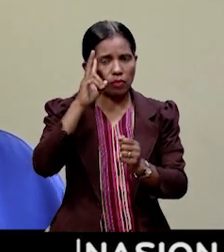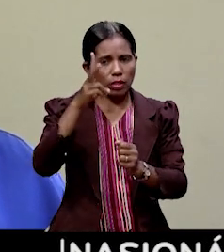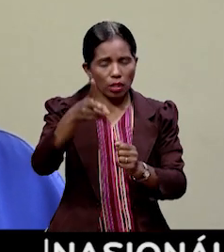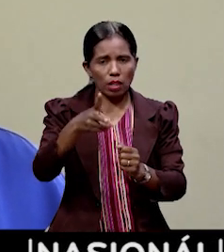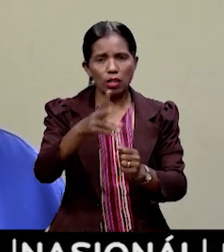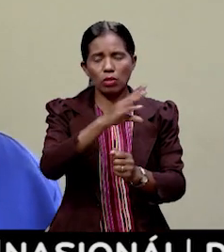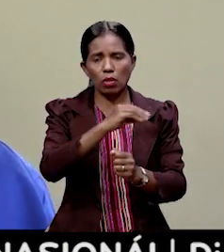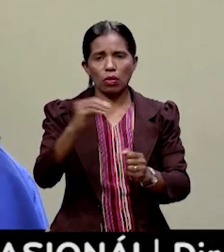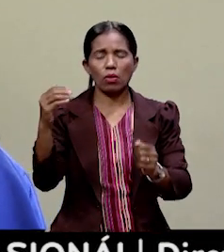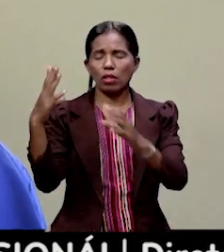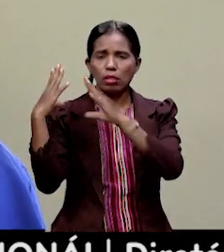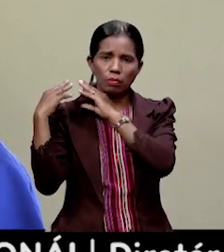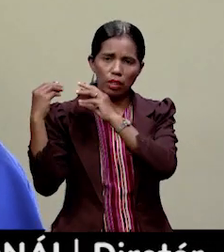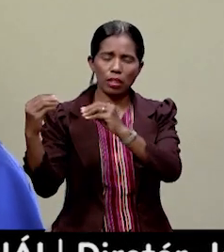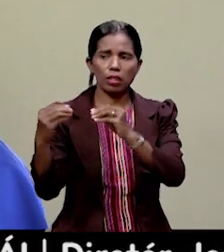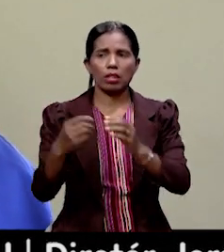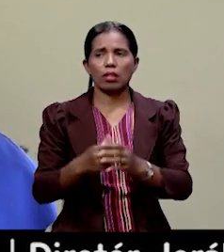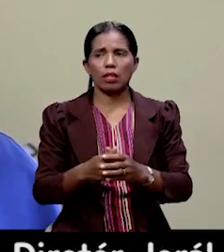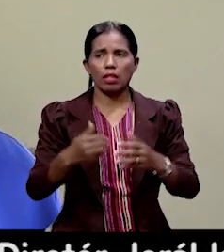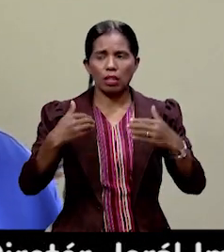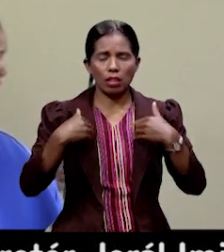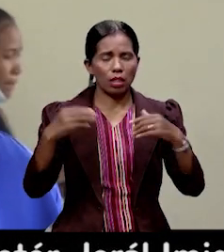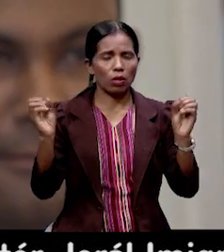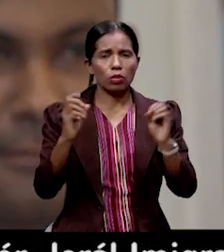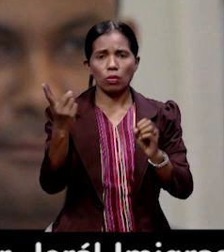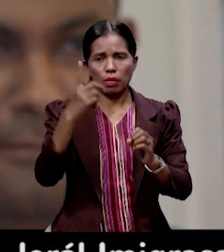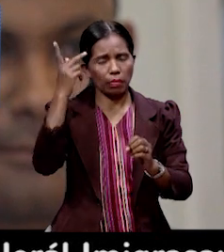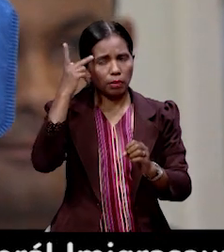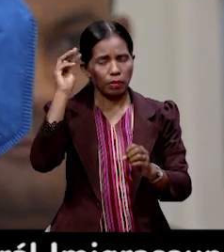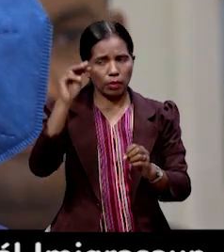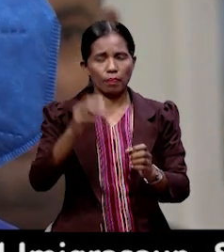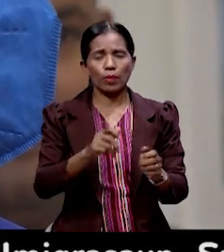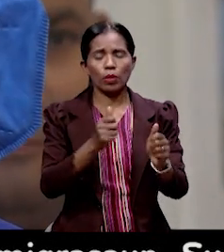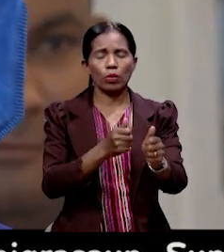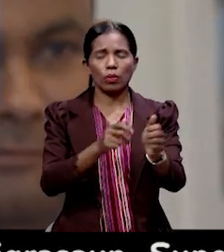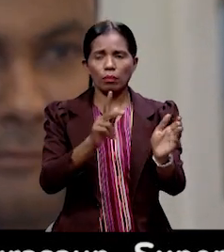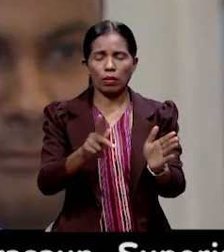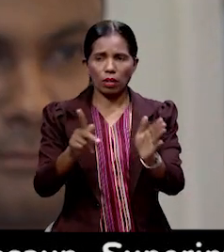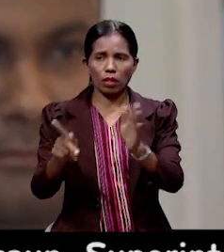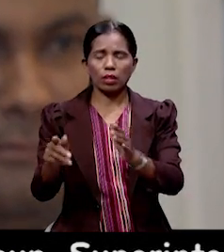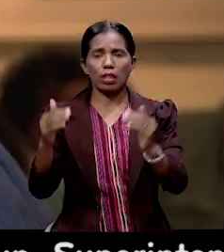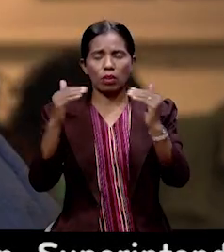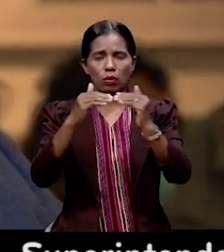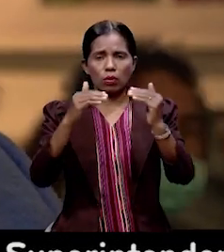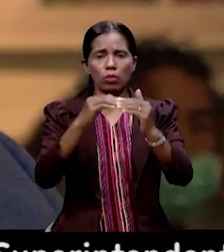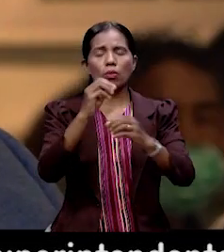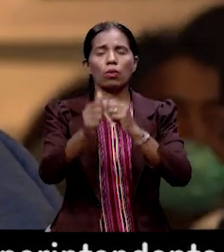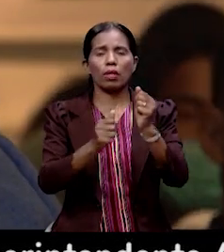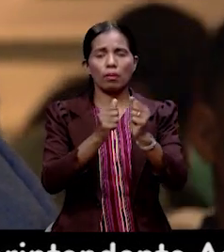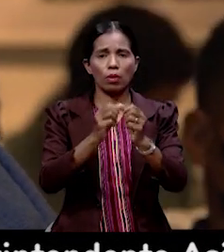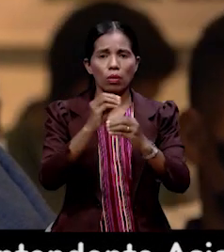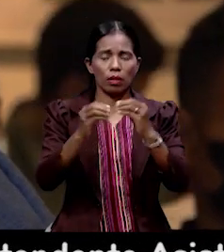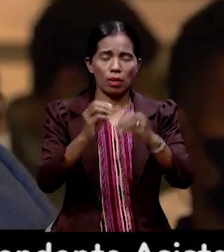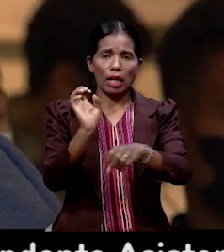com experiência e logo os primeiros ministros lei. Tuir plano, o Hortamos sei halo conferência ida com a ba economia